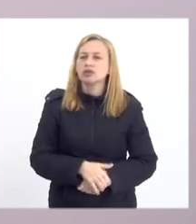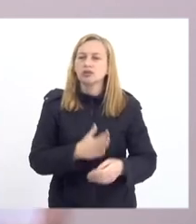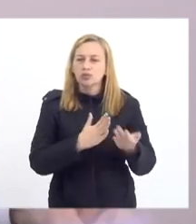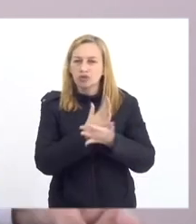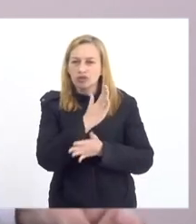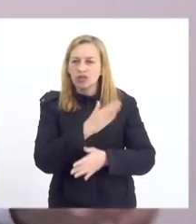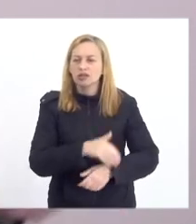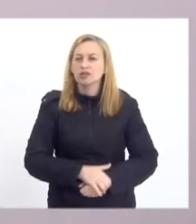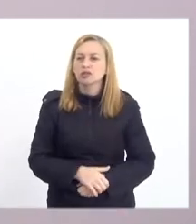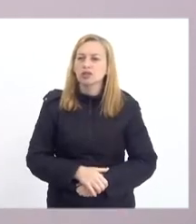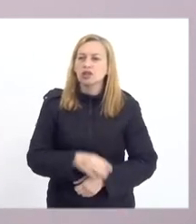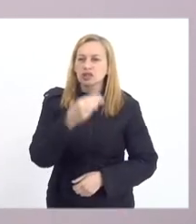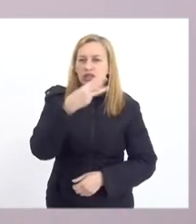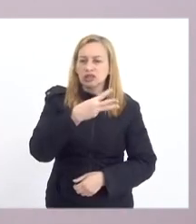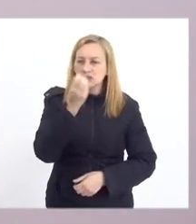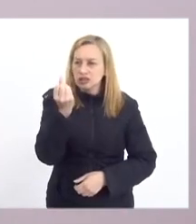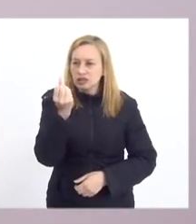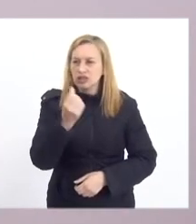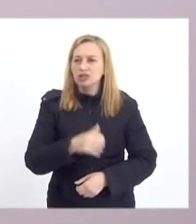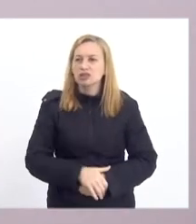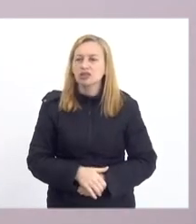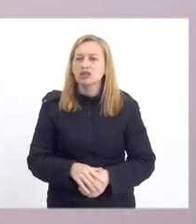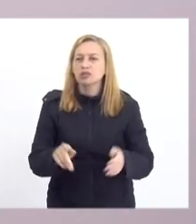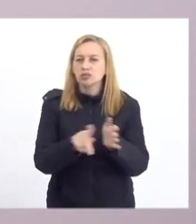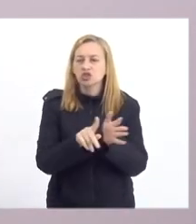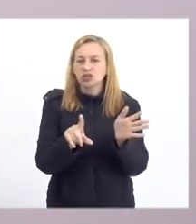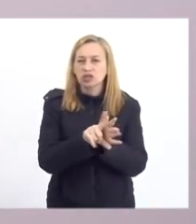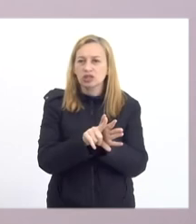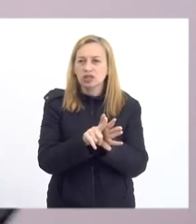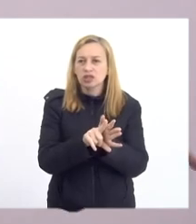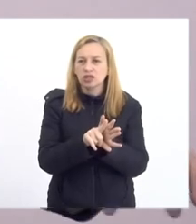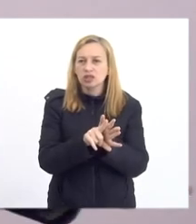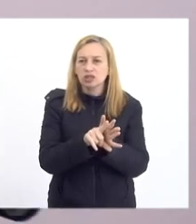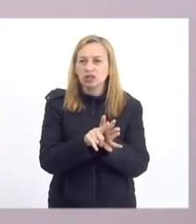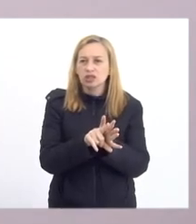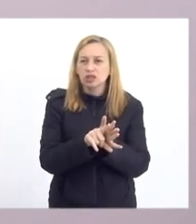aprovado. 36. Projeto de lei